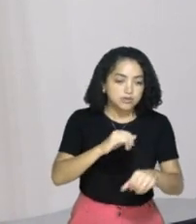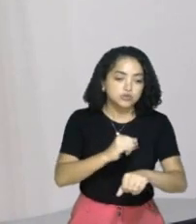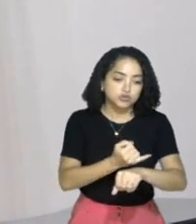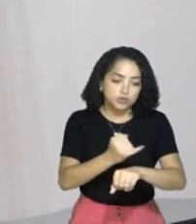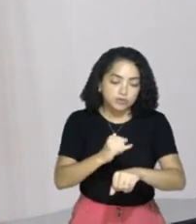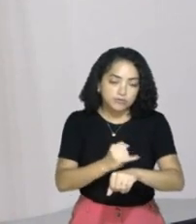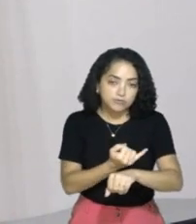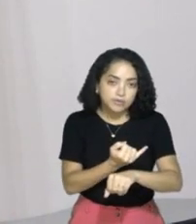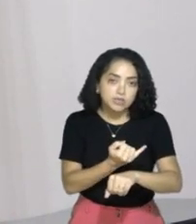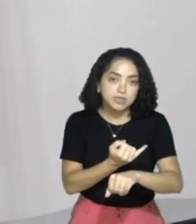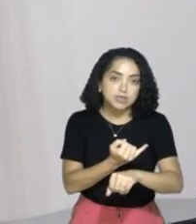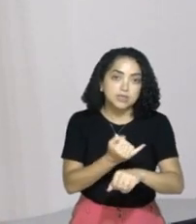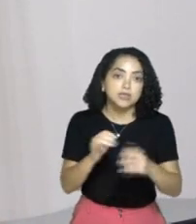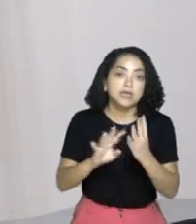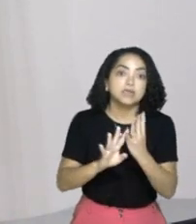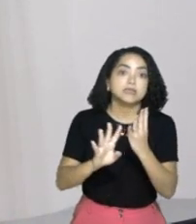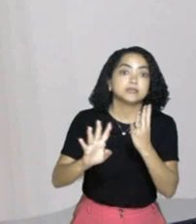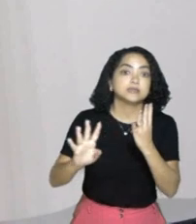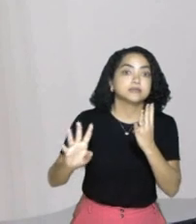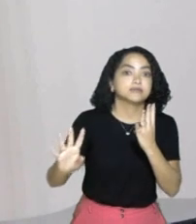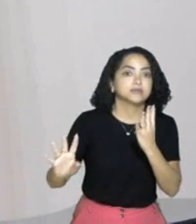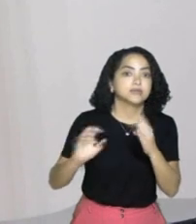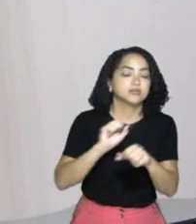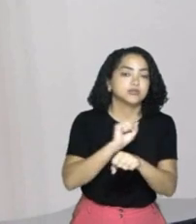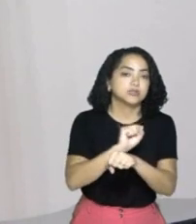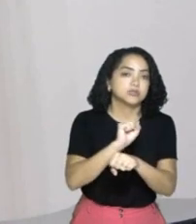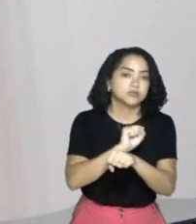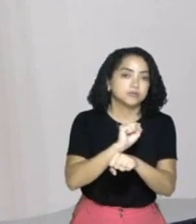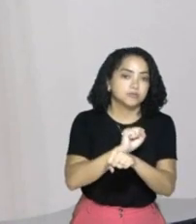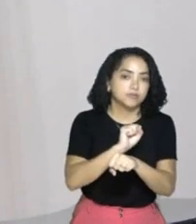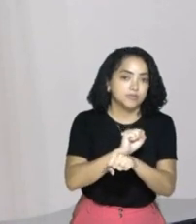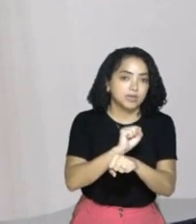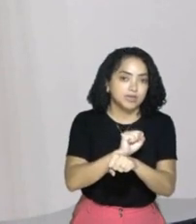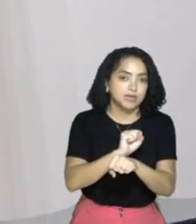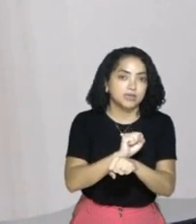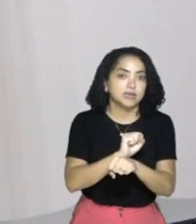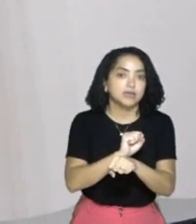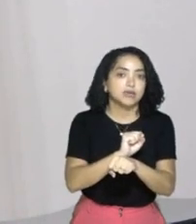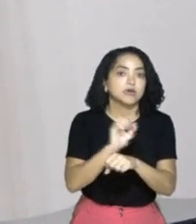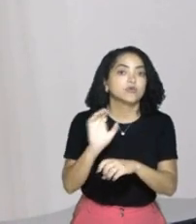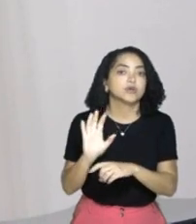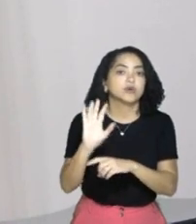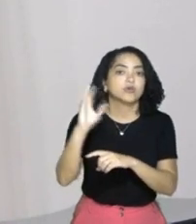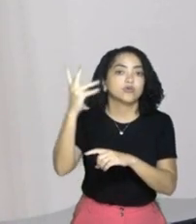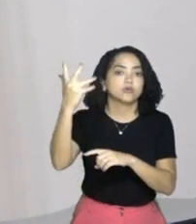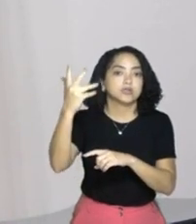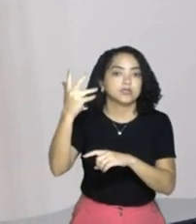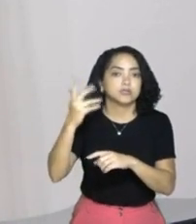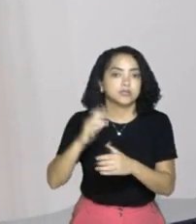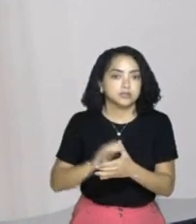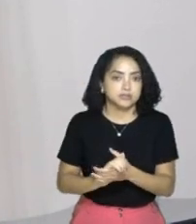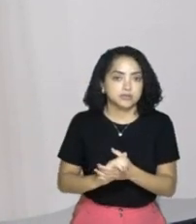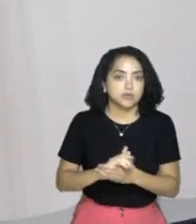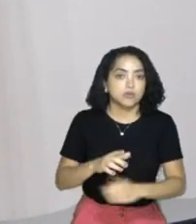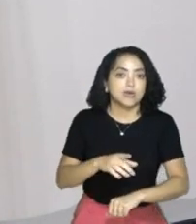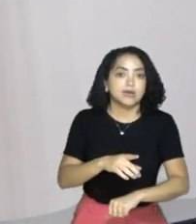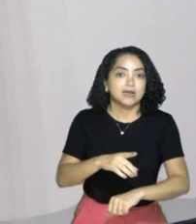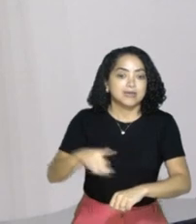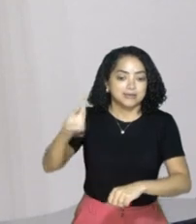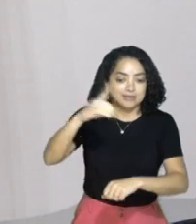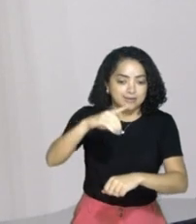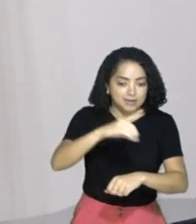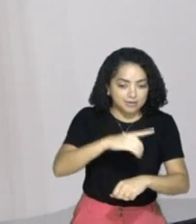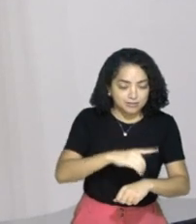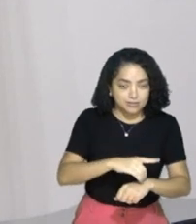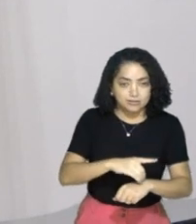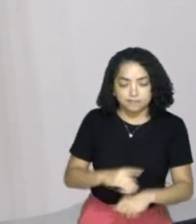a questão das filas de espera no atendimento devido às explosões dos casos de dengue bronquiolite